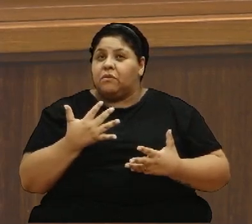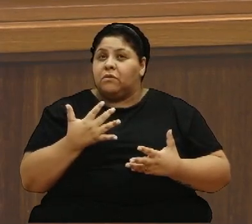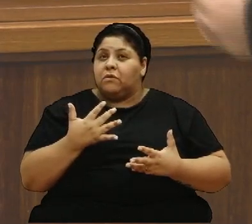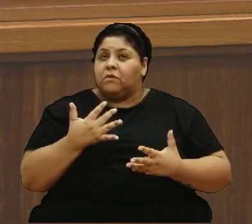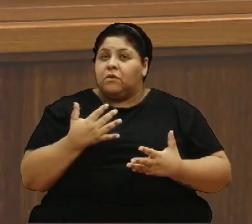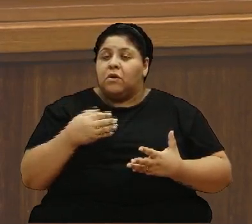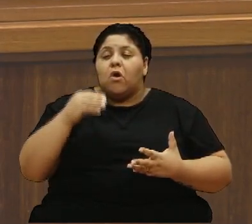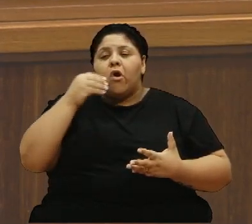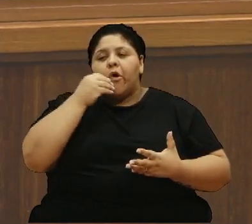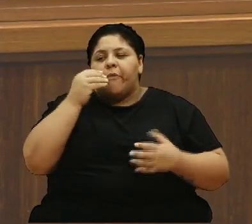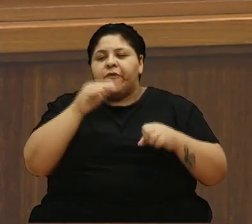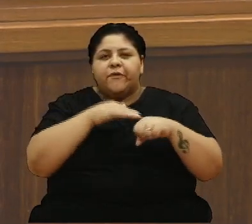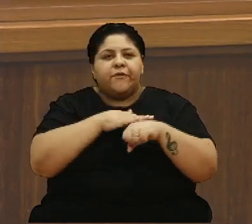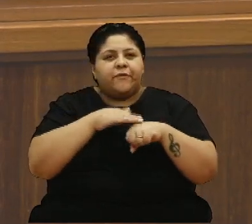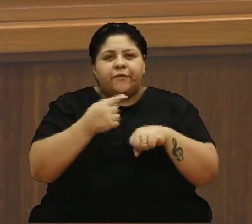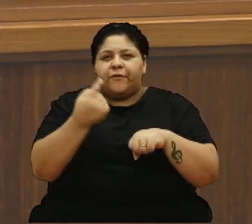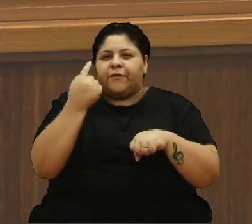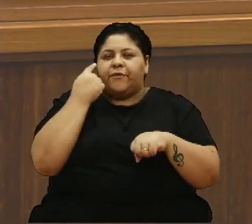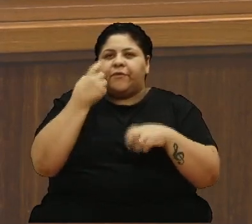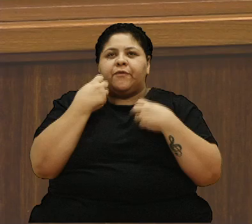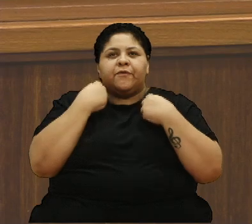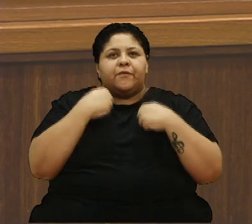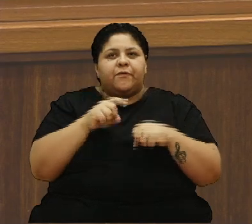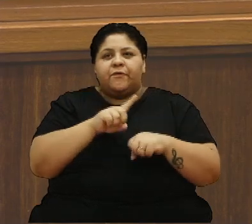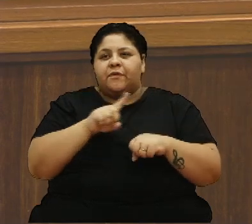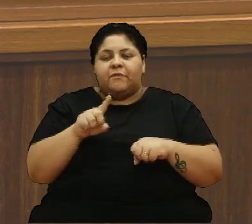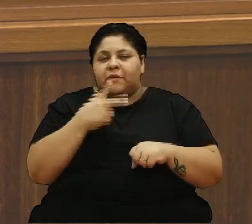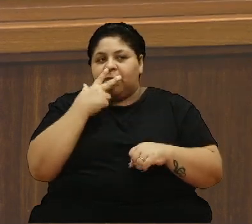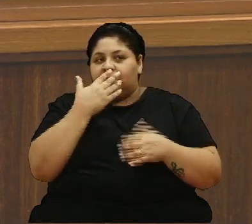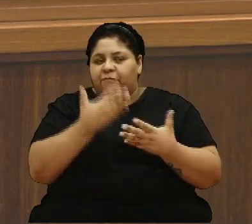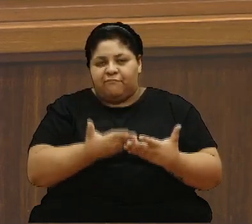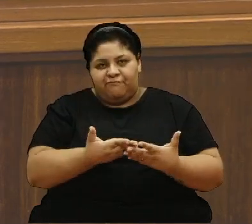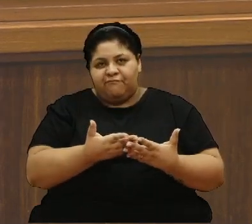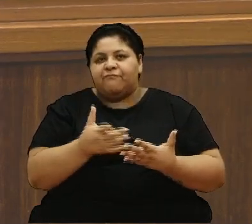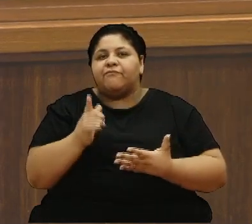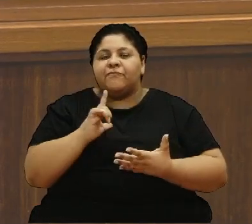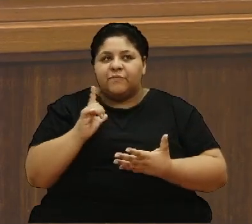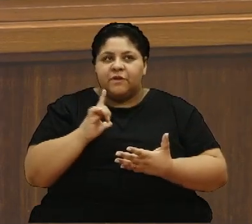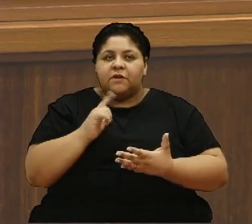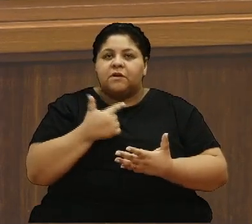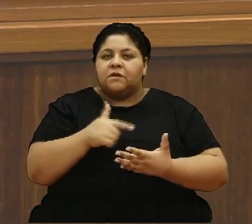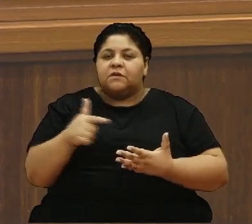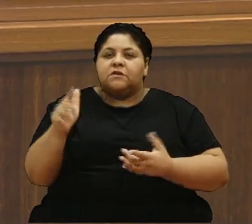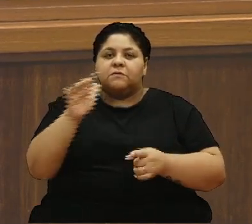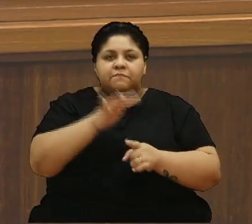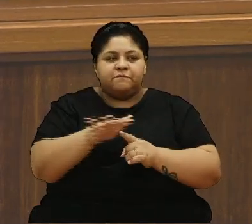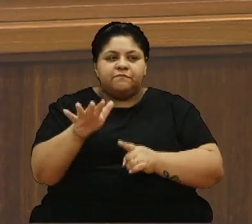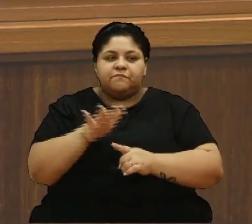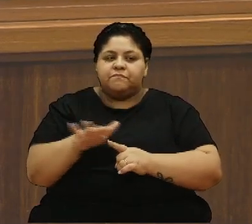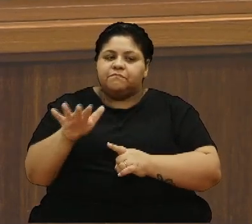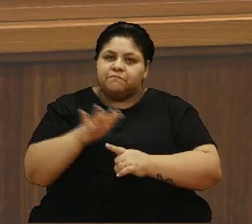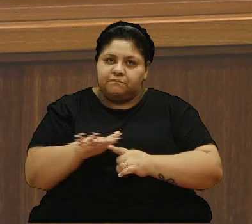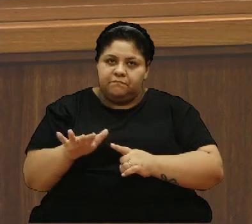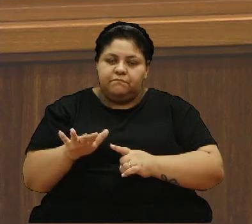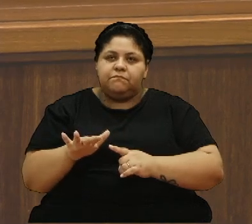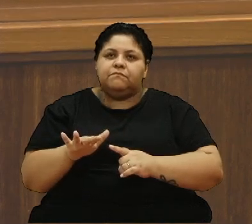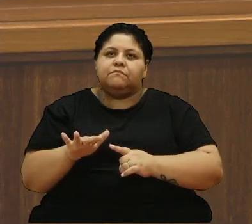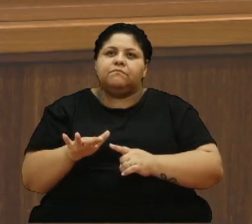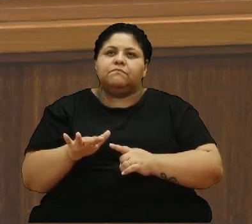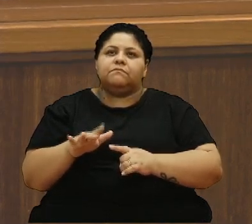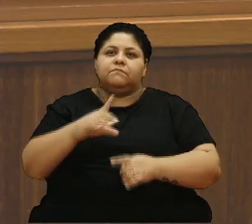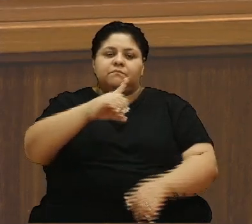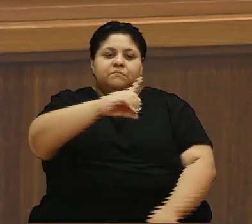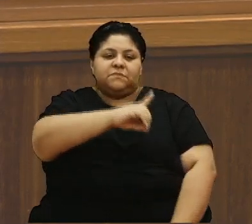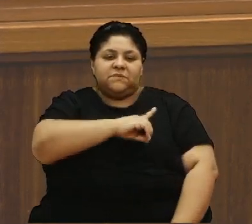nossa conversa lá na secretaria não ia ser essa. Nós tínhamos e temos outras demandas, né? Demandas da Delegacia